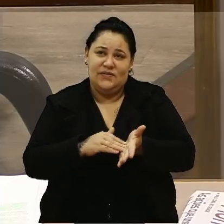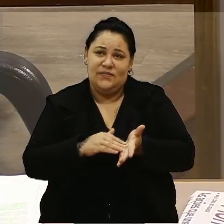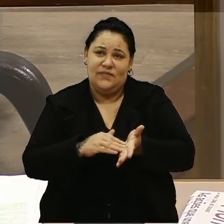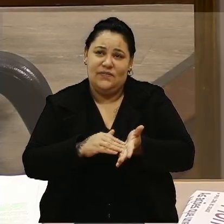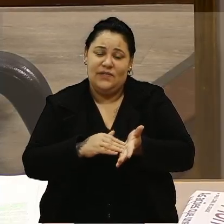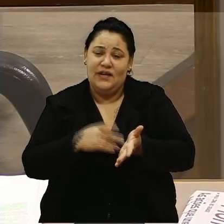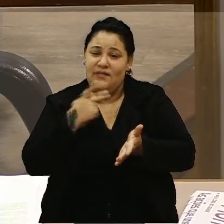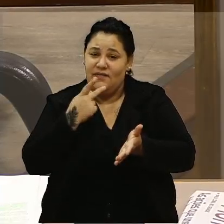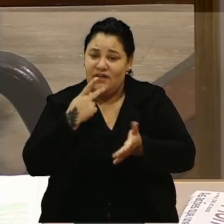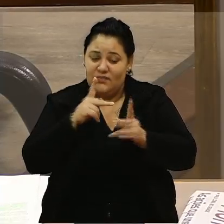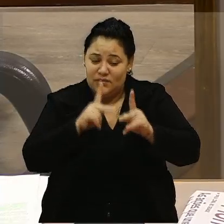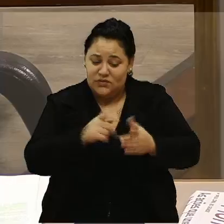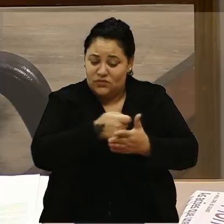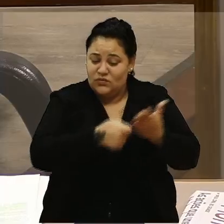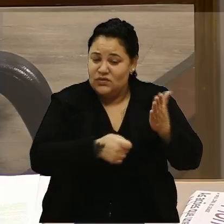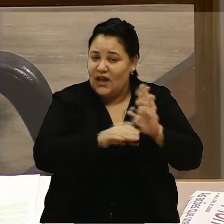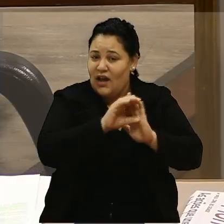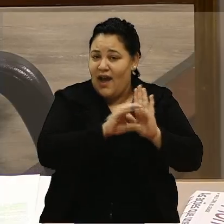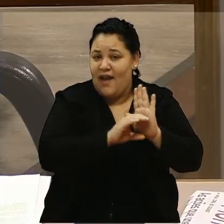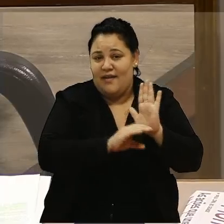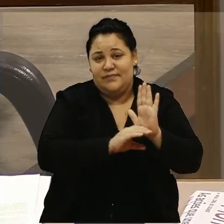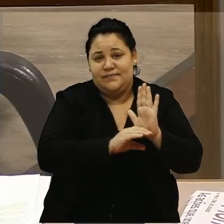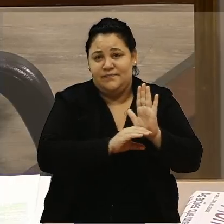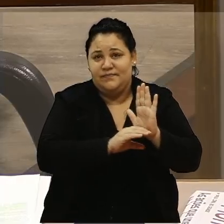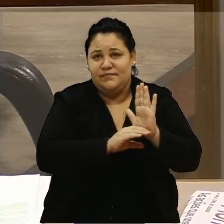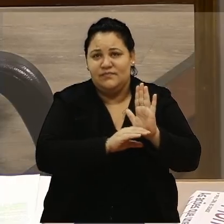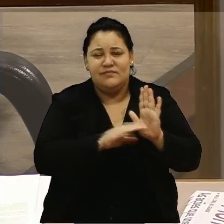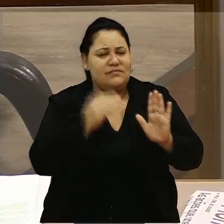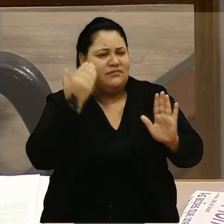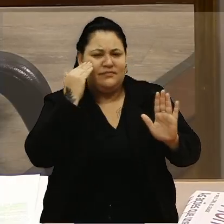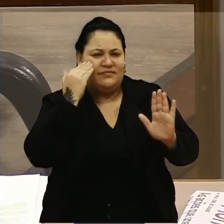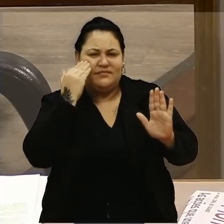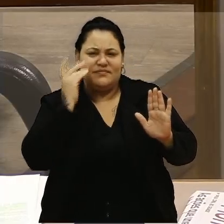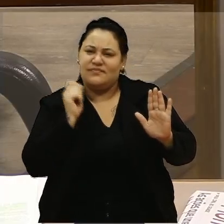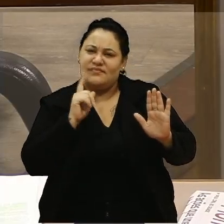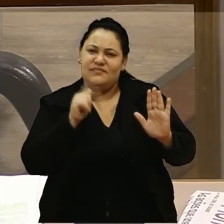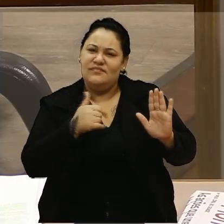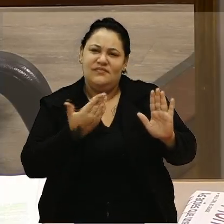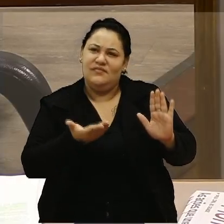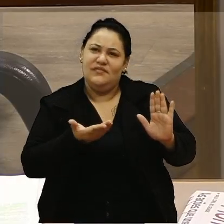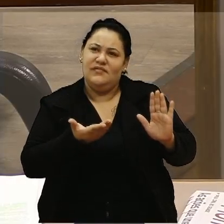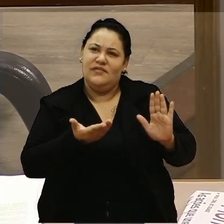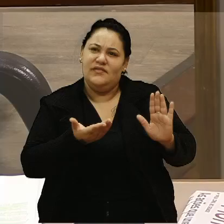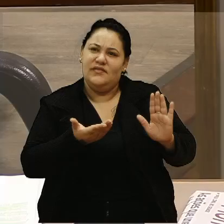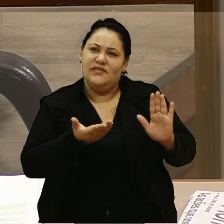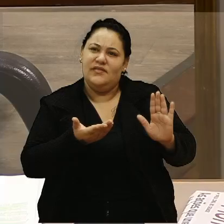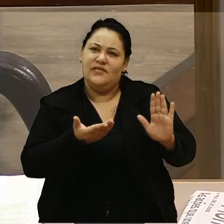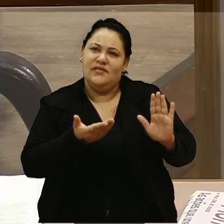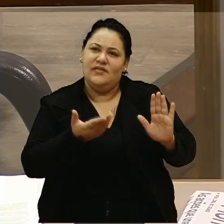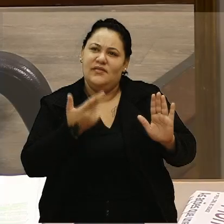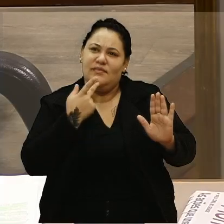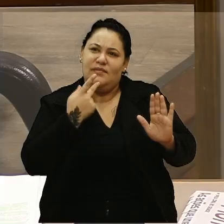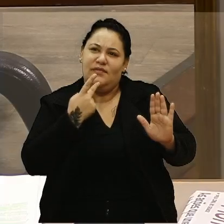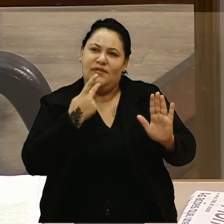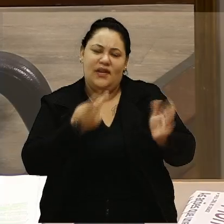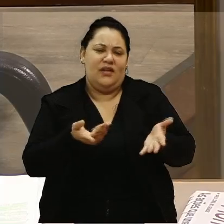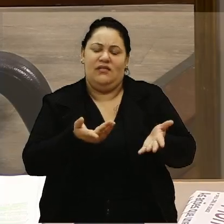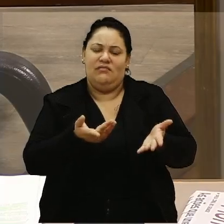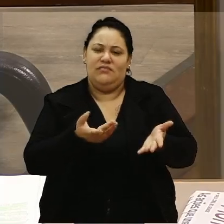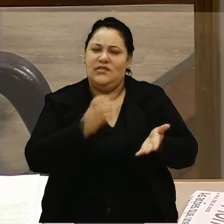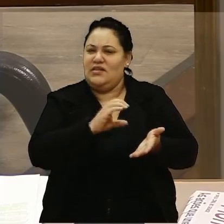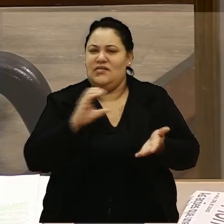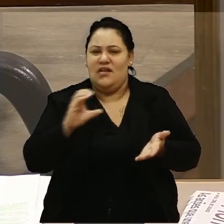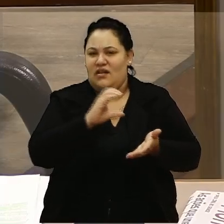concursados, profissionais de carreira. Então, não estou entendendo onde é que está abrindo margem para cargos